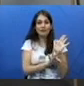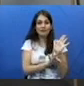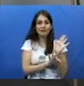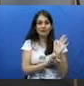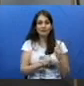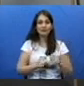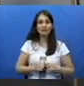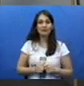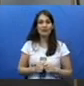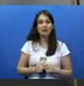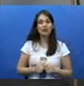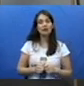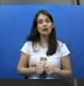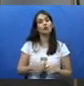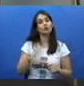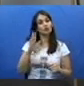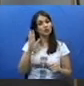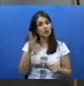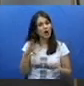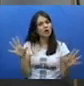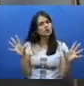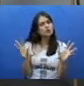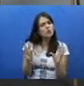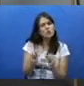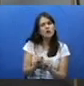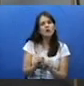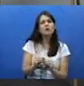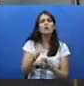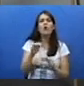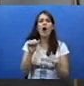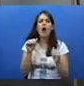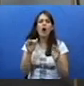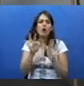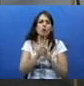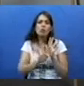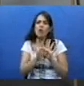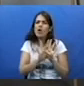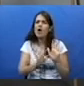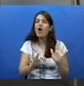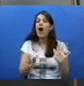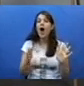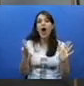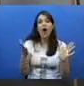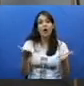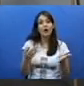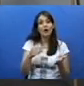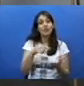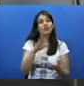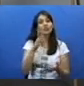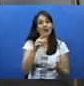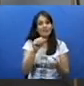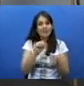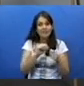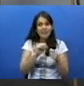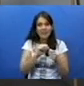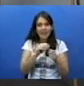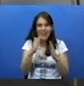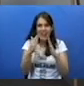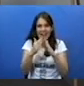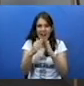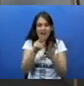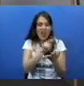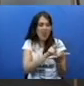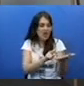história, tá? Nós contamos a historinha do texto aqui na aula passada. Pedimos para vocês fazerem a leitura do texto